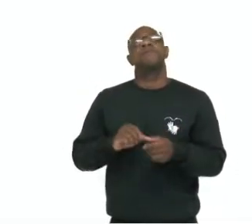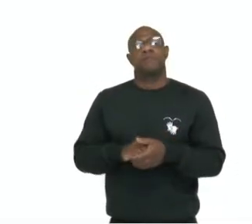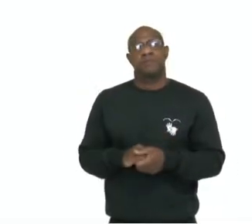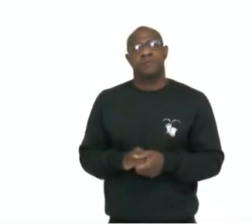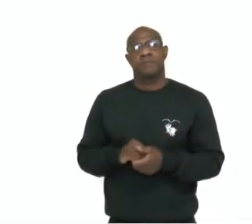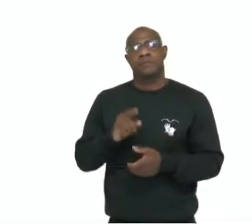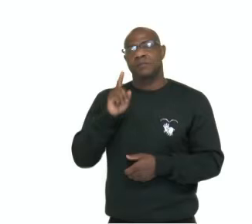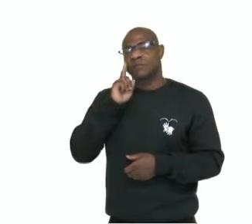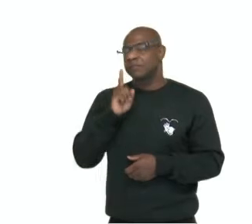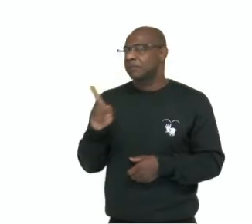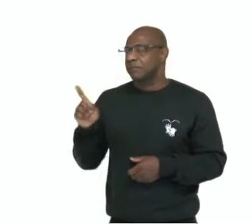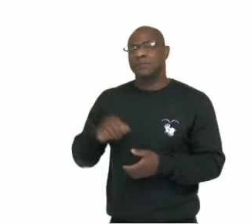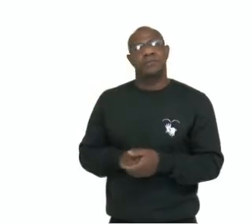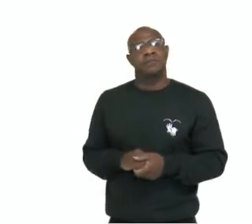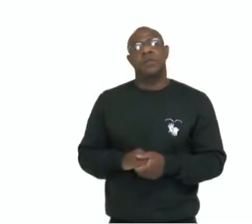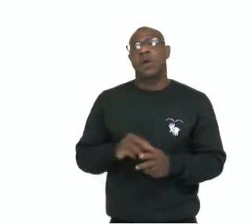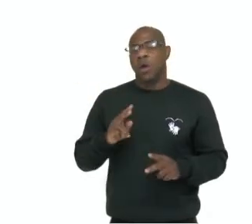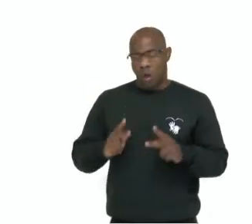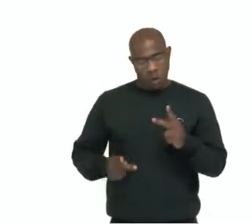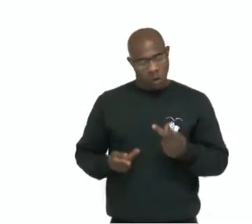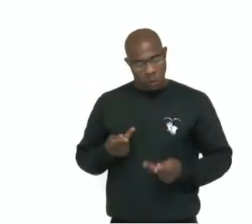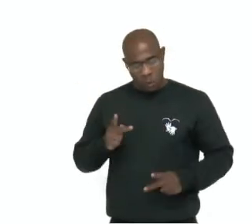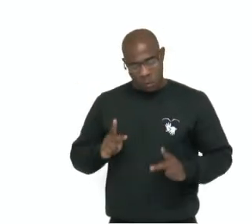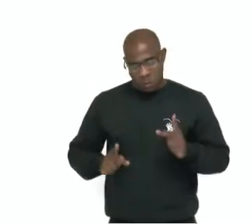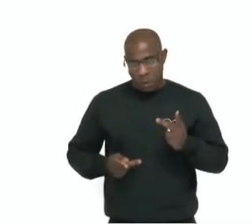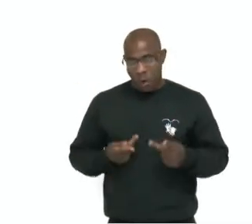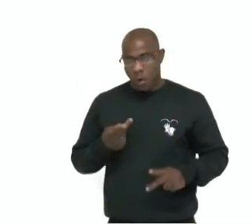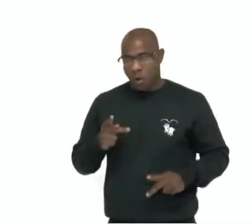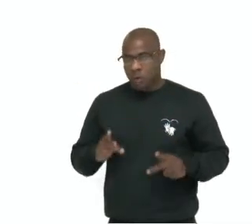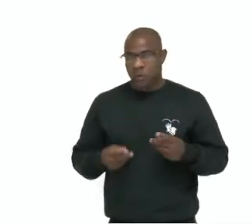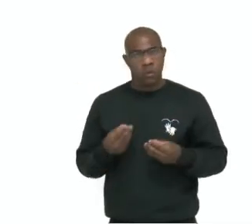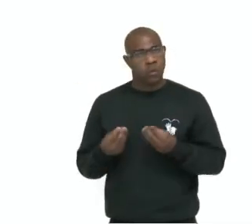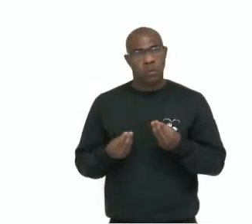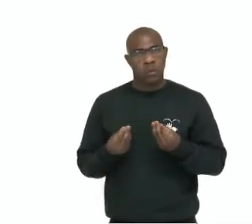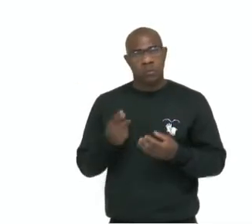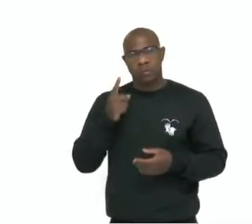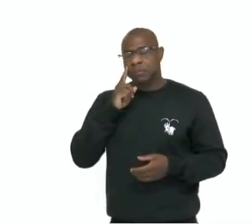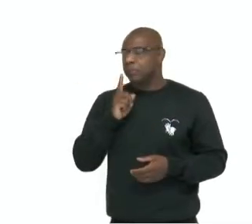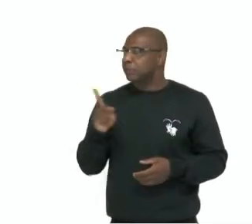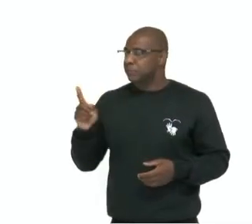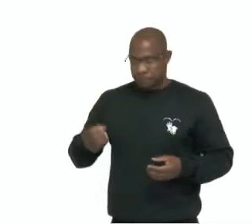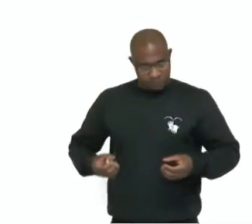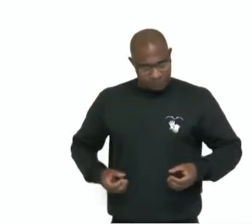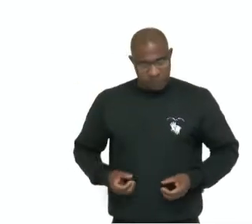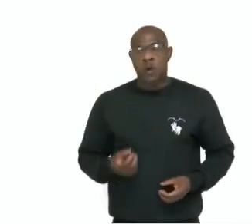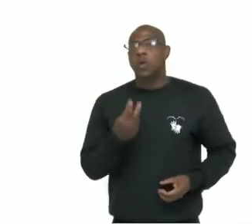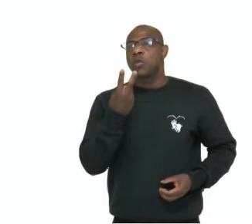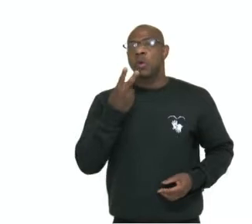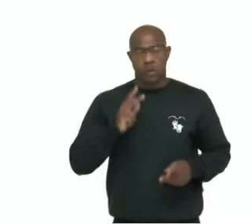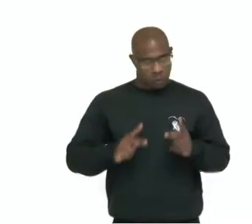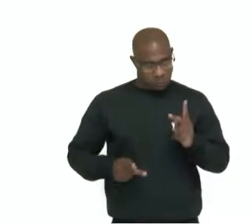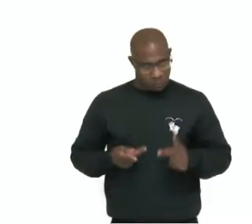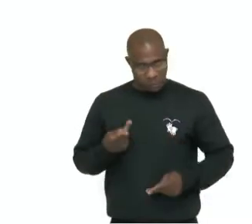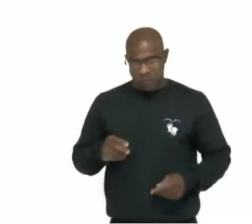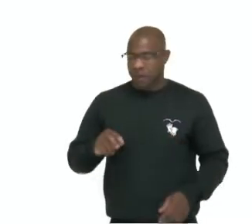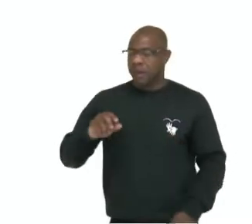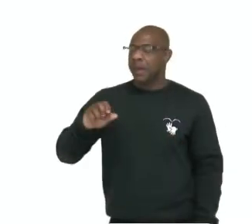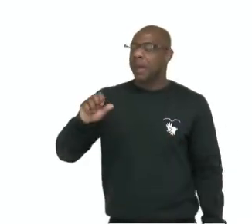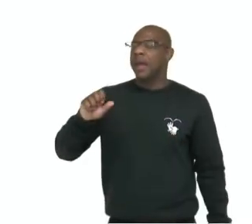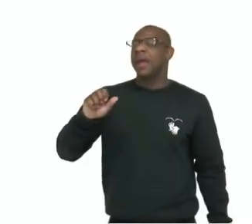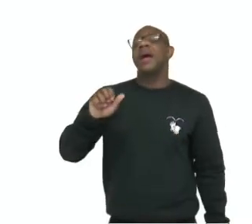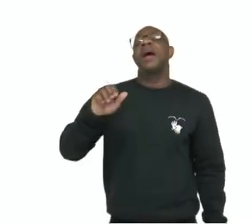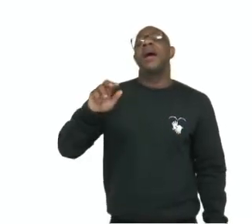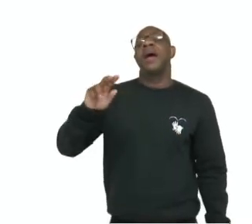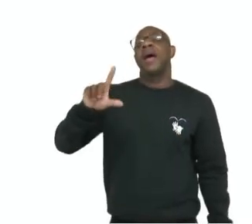hormônio GnRH, que manda uma mensagem para a hipófise para produzir dois hormônios, o FSH e o LH.